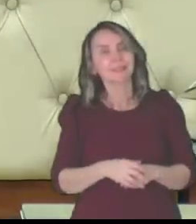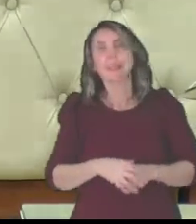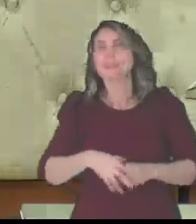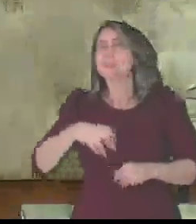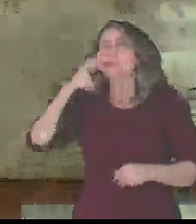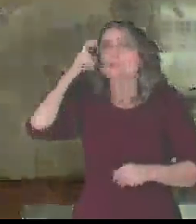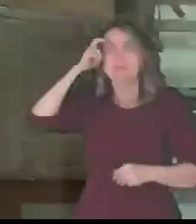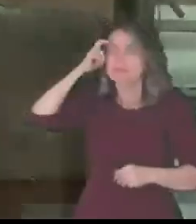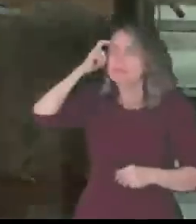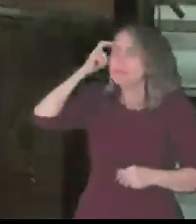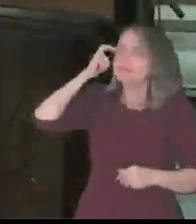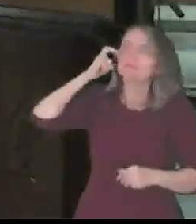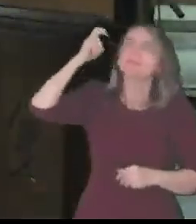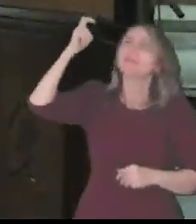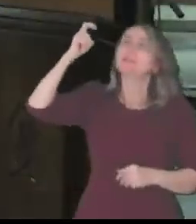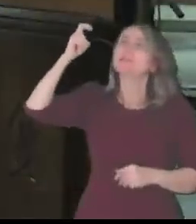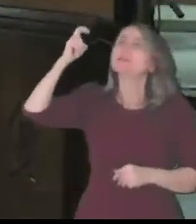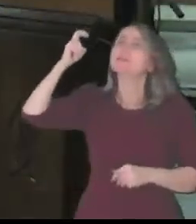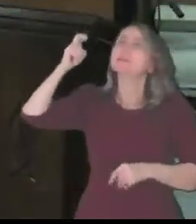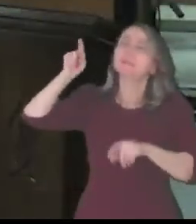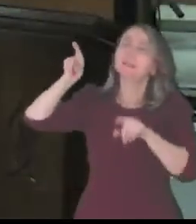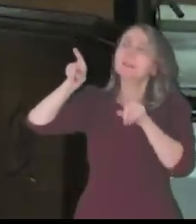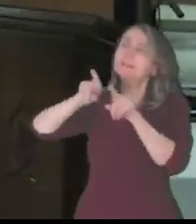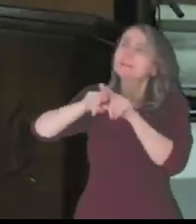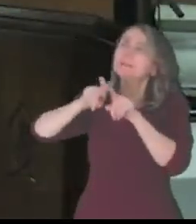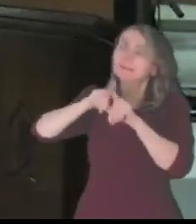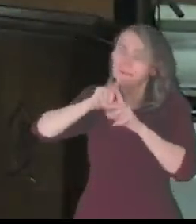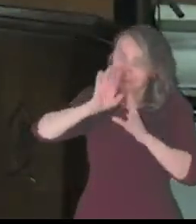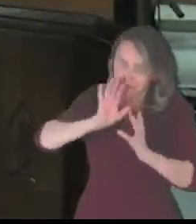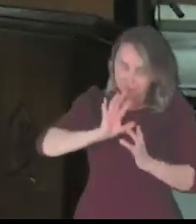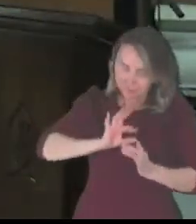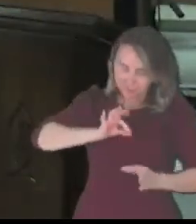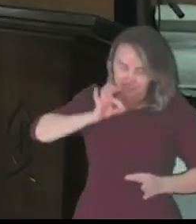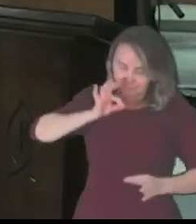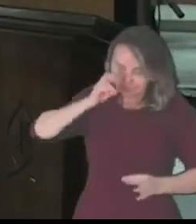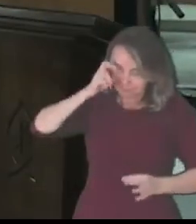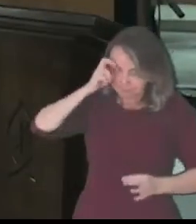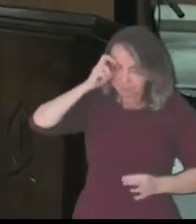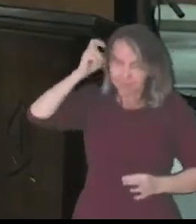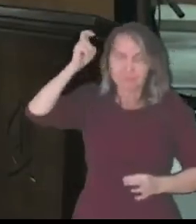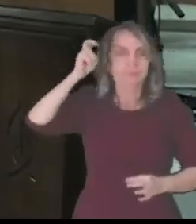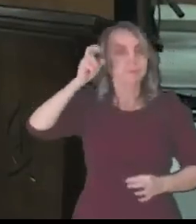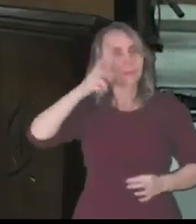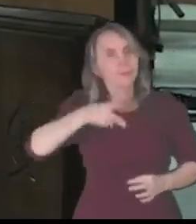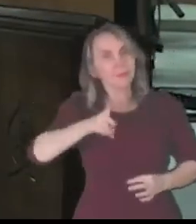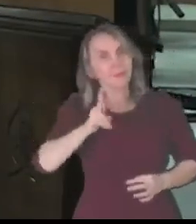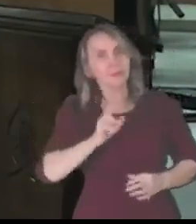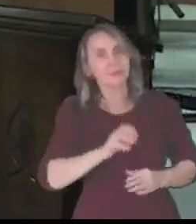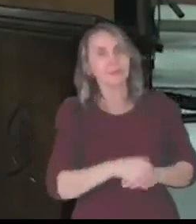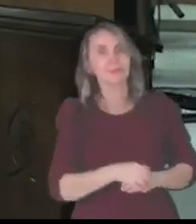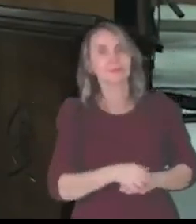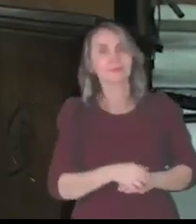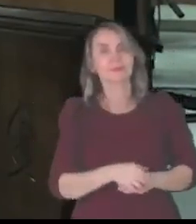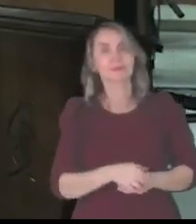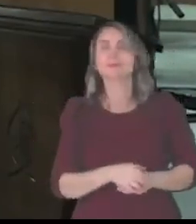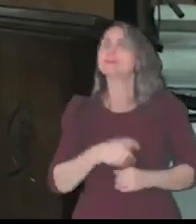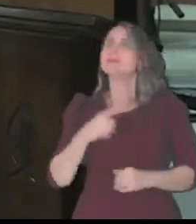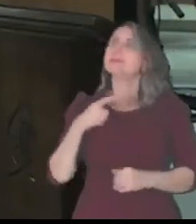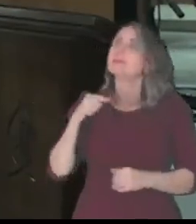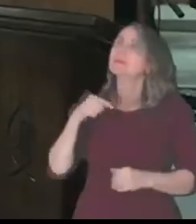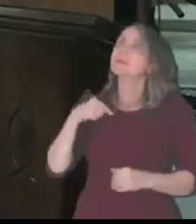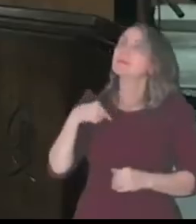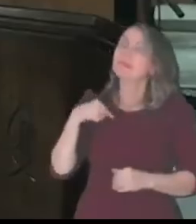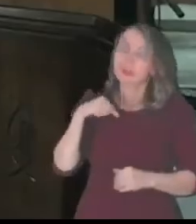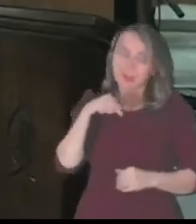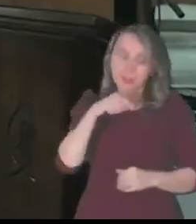sabedoria e inteligência espírito alta para que possais